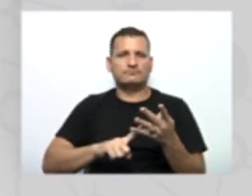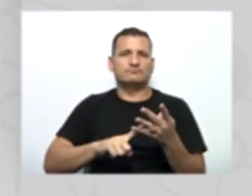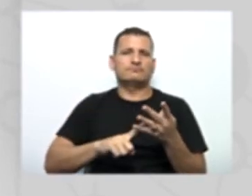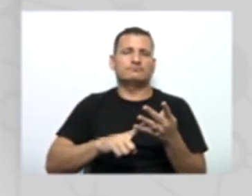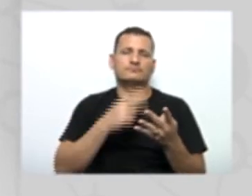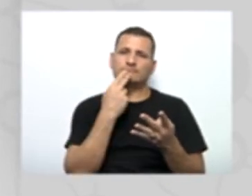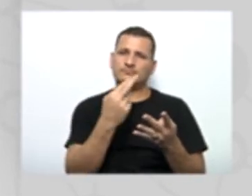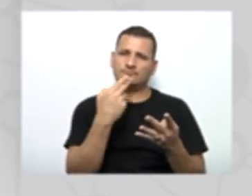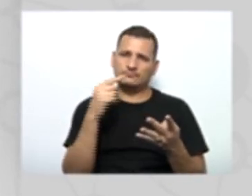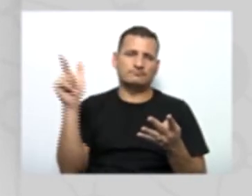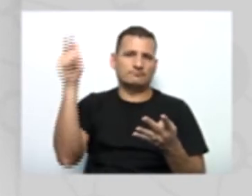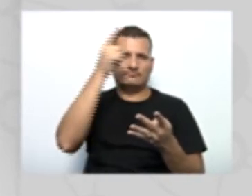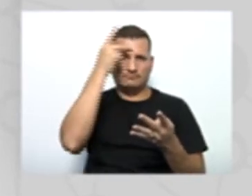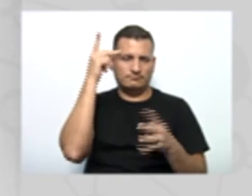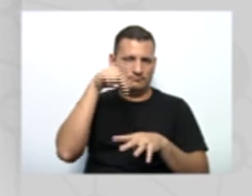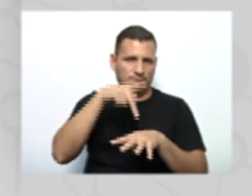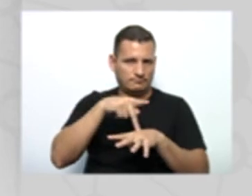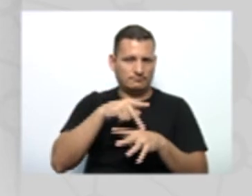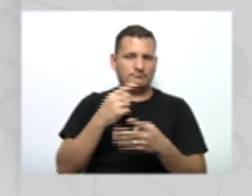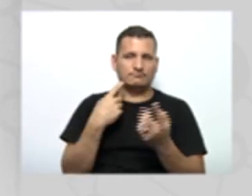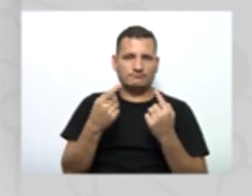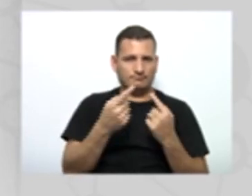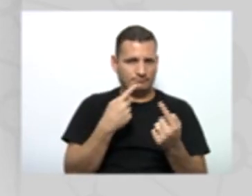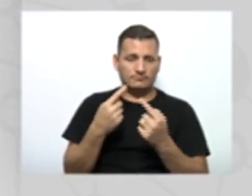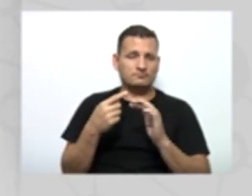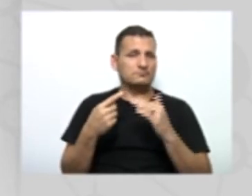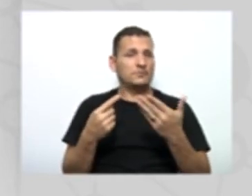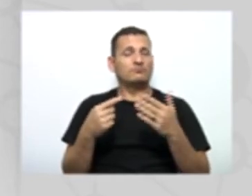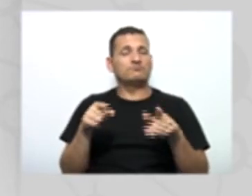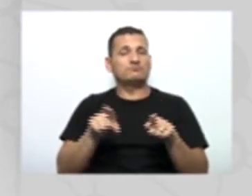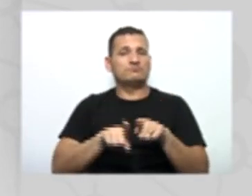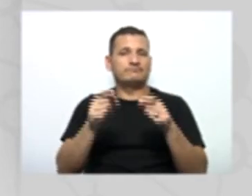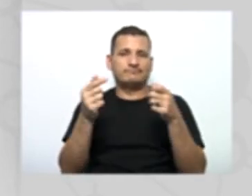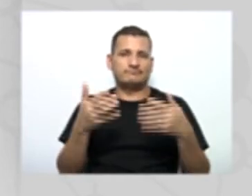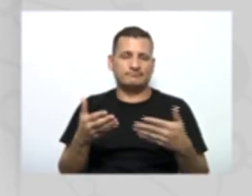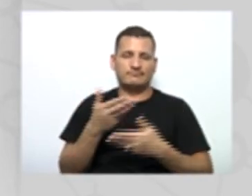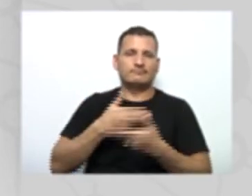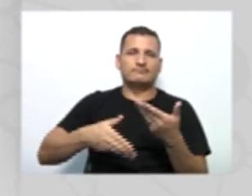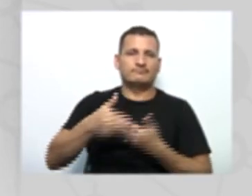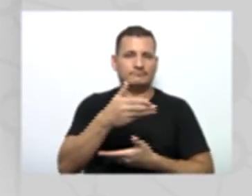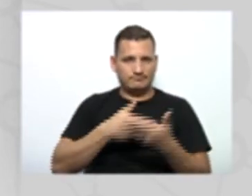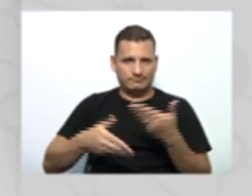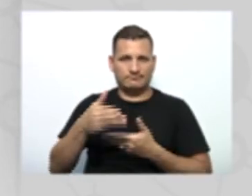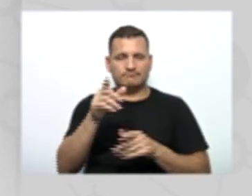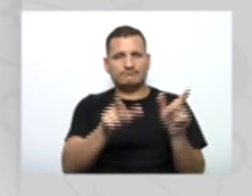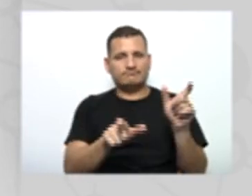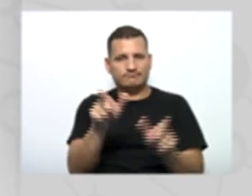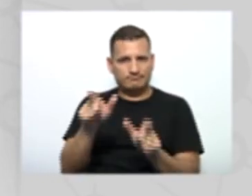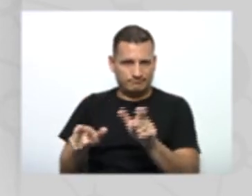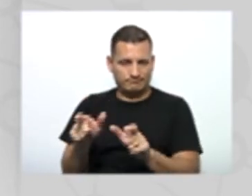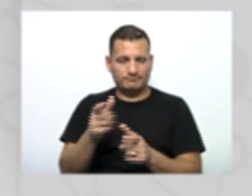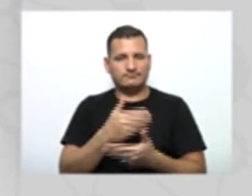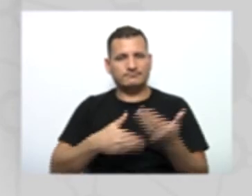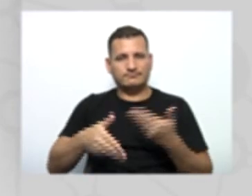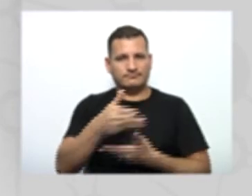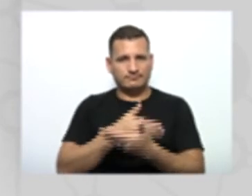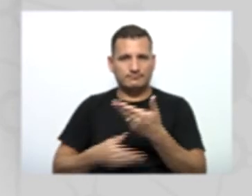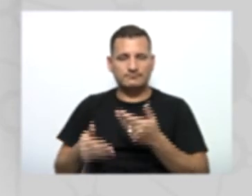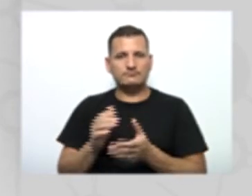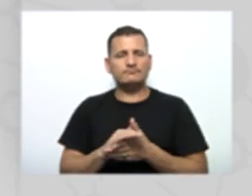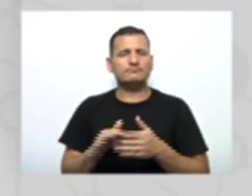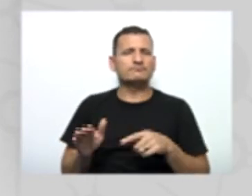que é o conceito fundamental para a vida em sociedade, vamos também trabalhar com o conceito das relações étnico-raciais. O senhor poderia falar para a gente